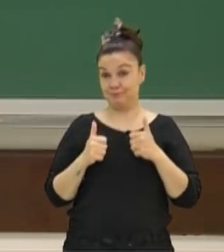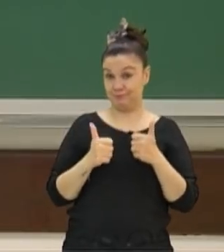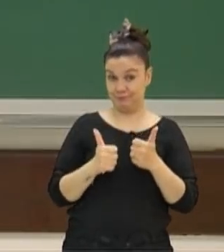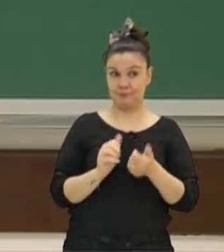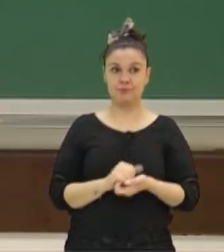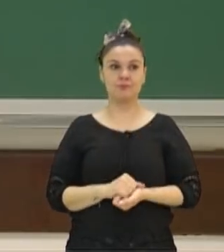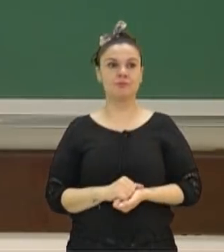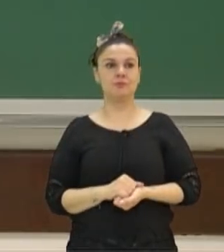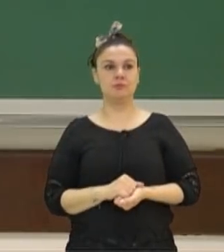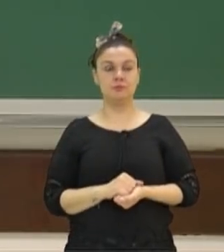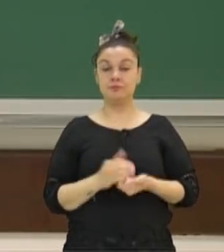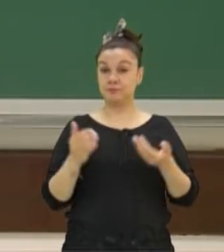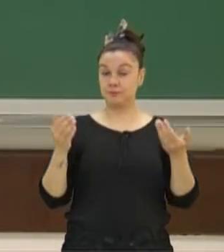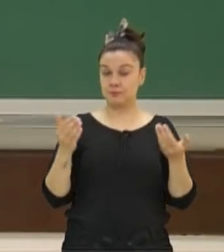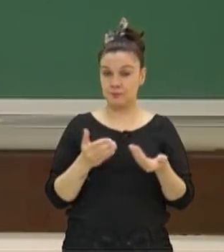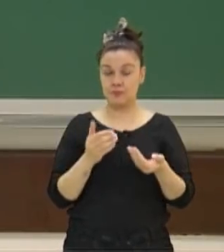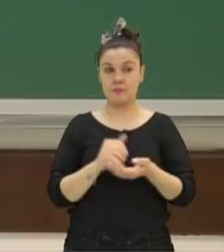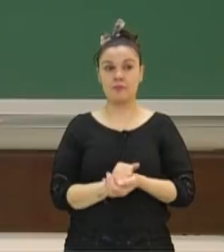certo?